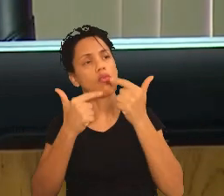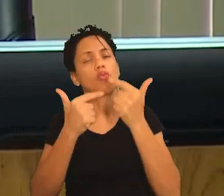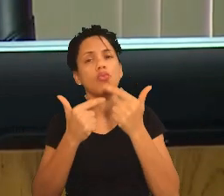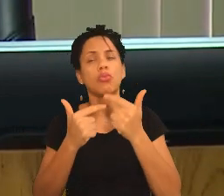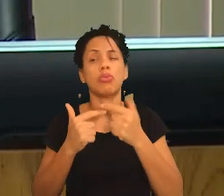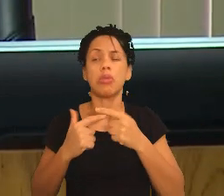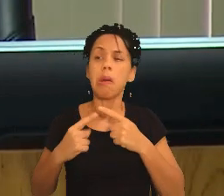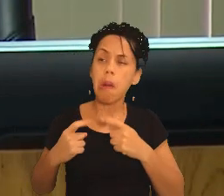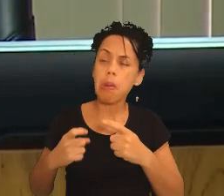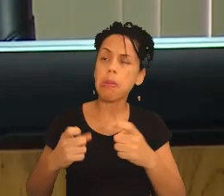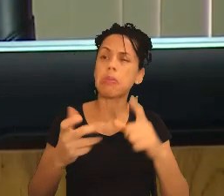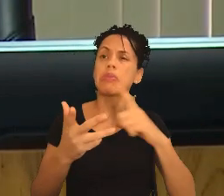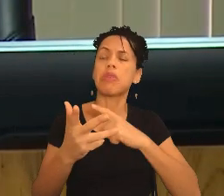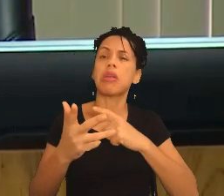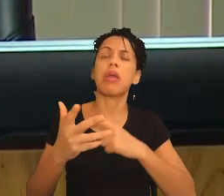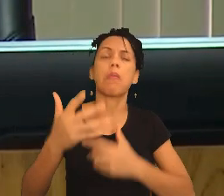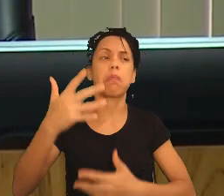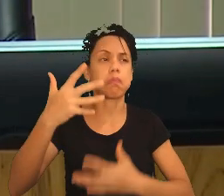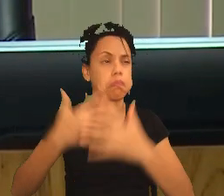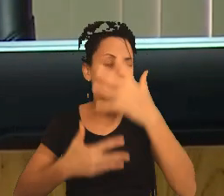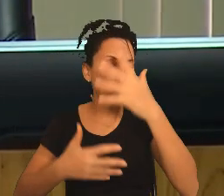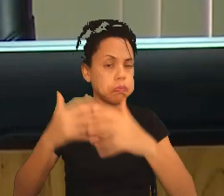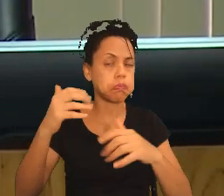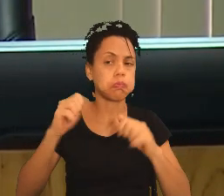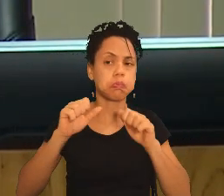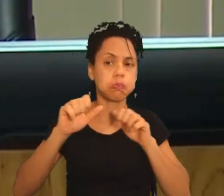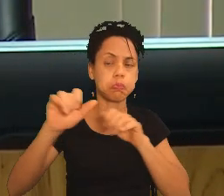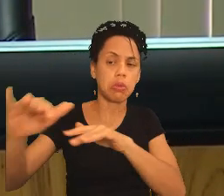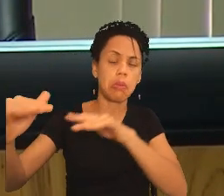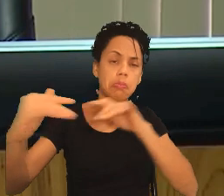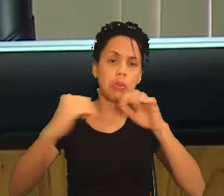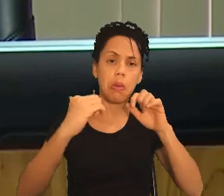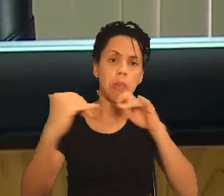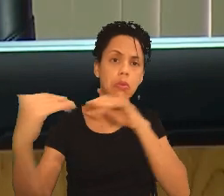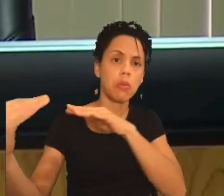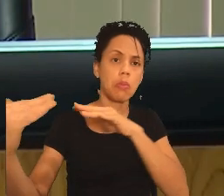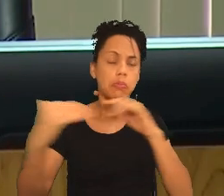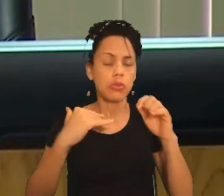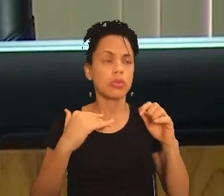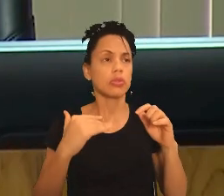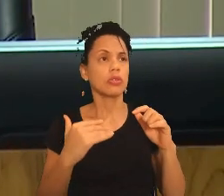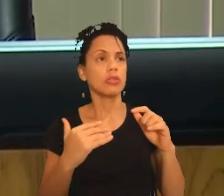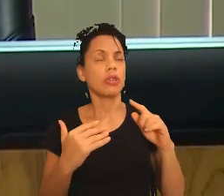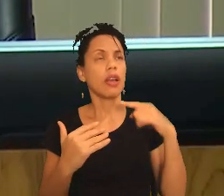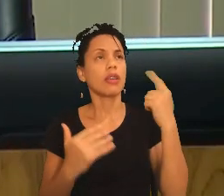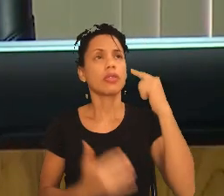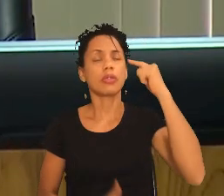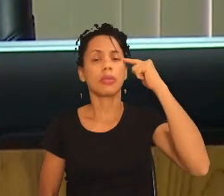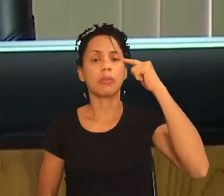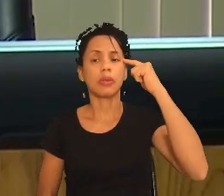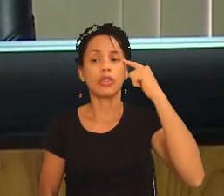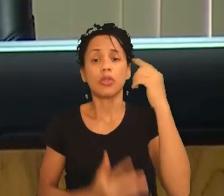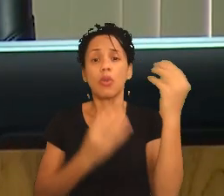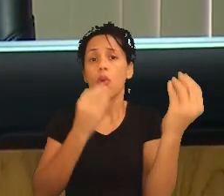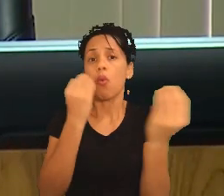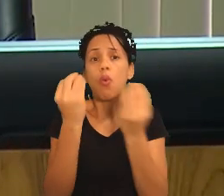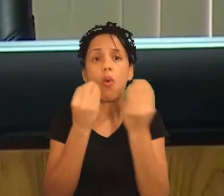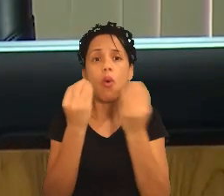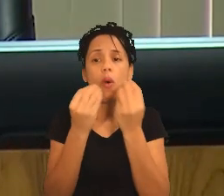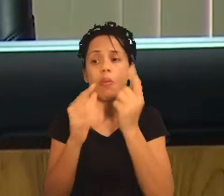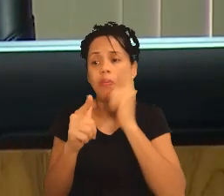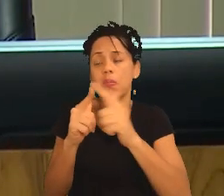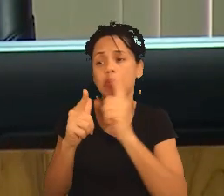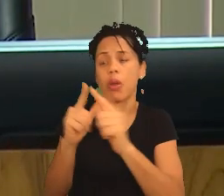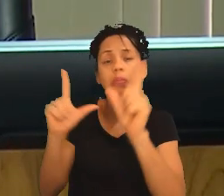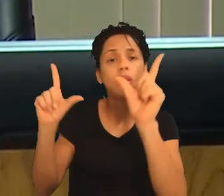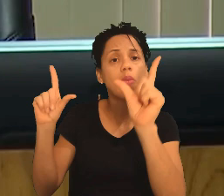E a gente procura, diante de toda essa luta, nossa experiência de